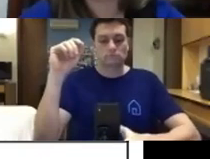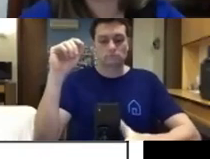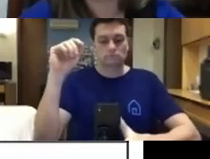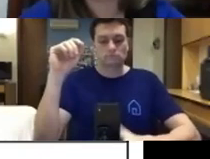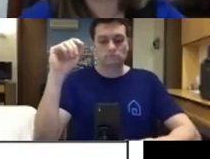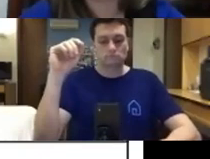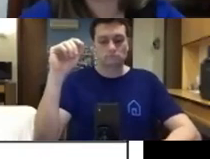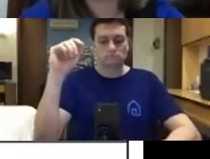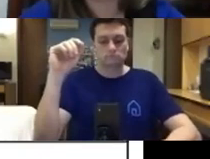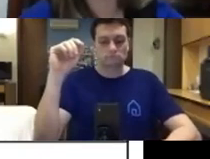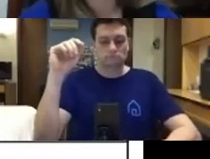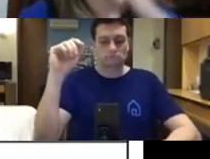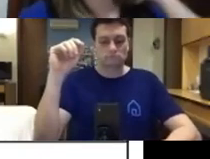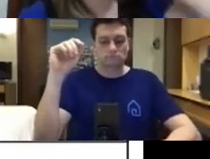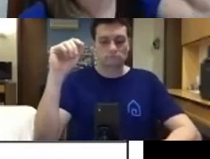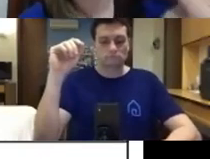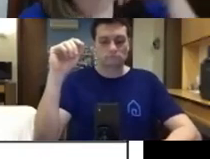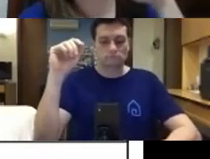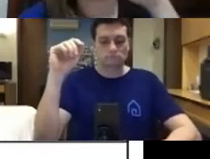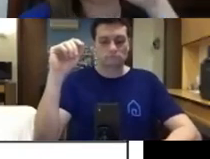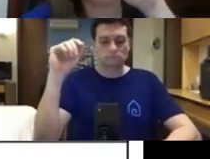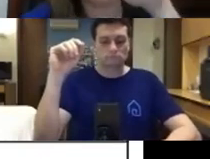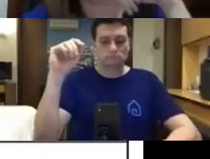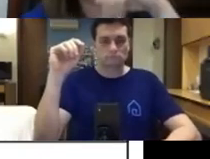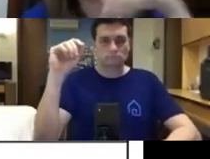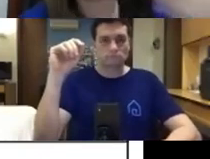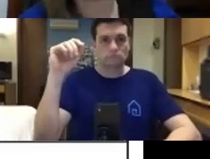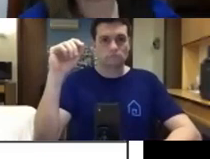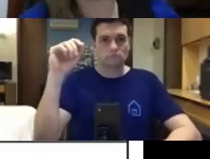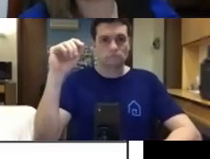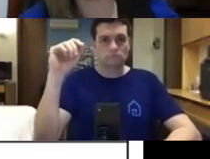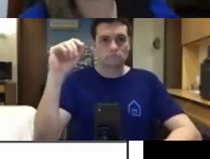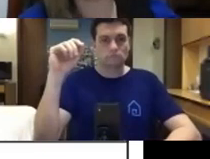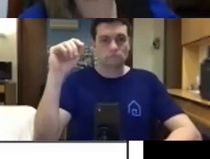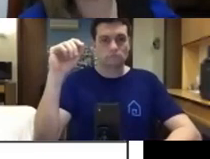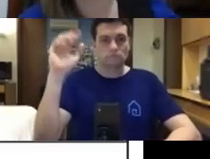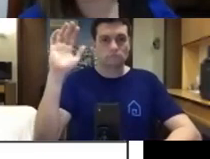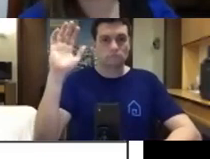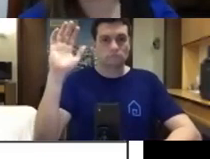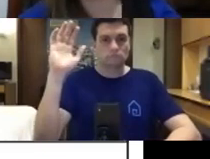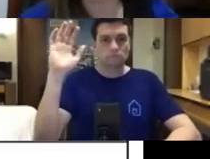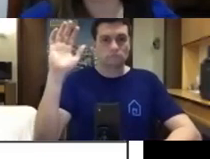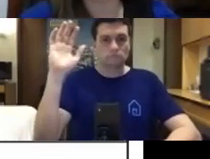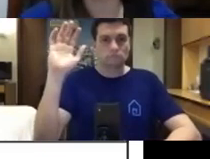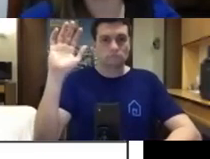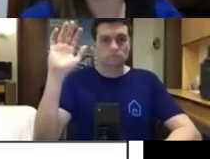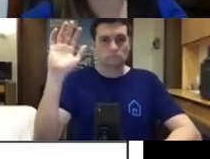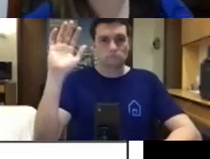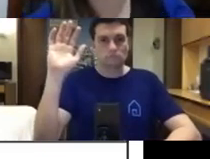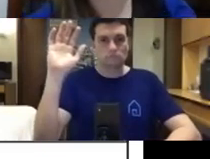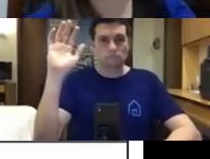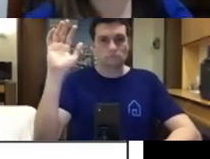foi a temperatura que a estrutura chegou, consegue verificar qual foi a perda momentânea de resistência,